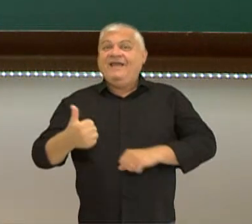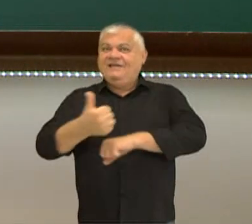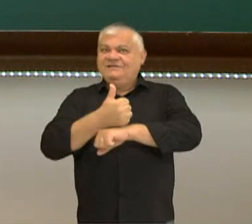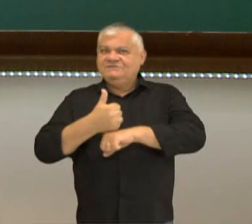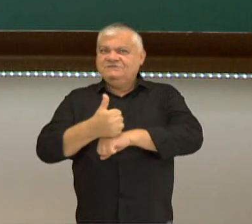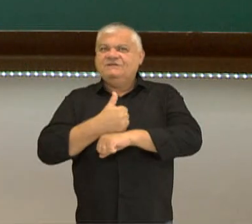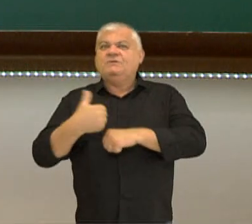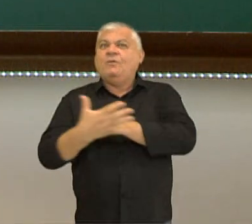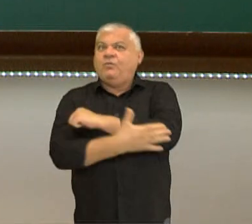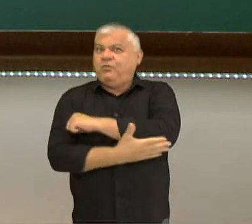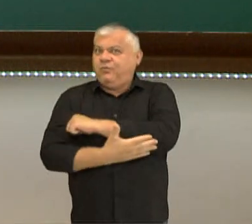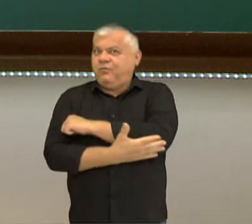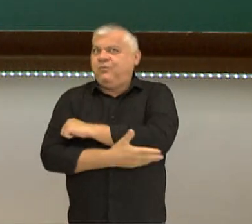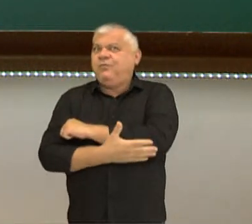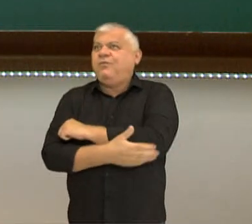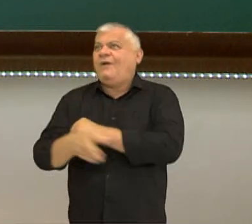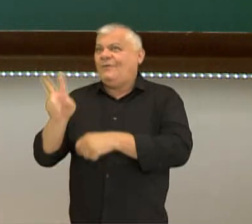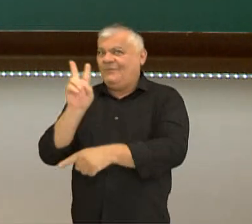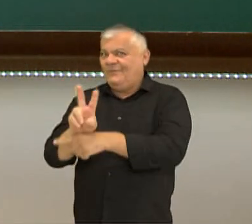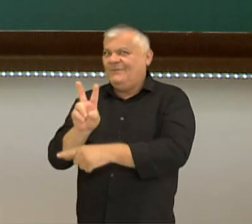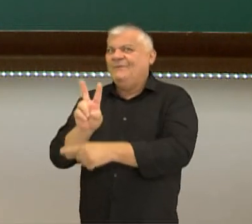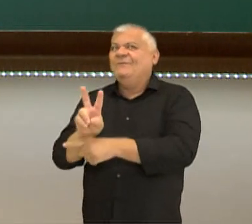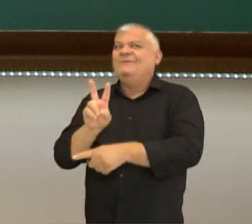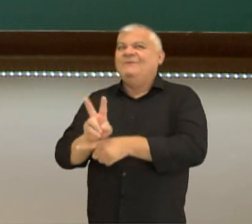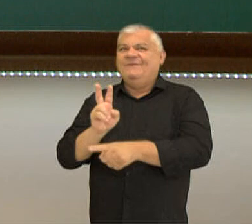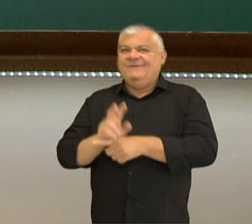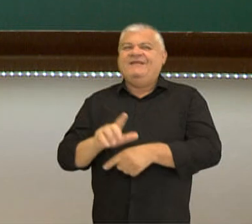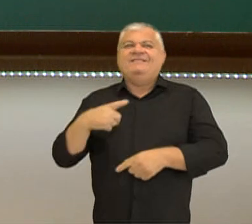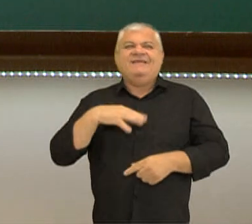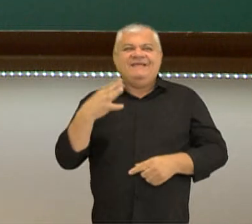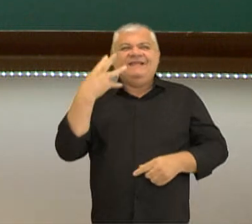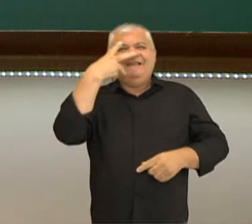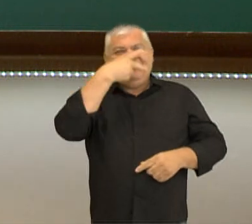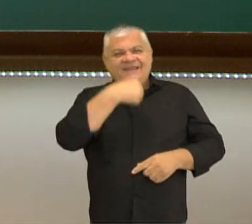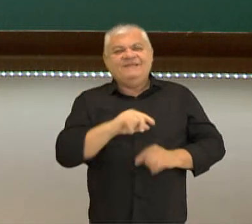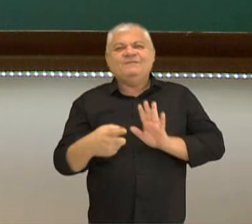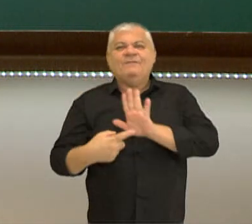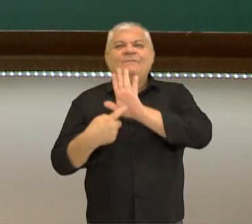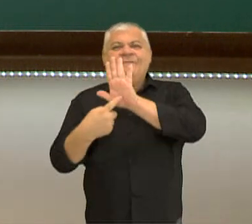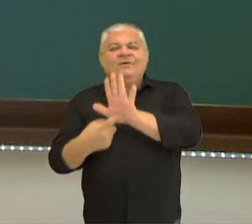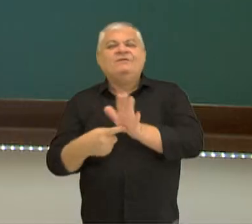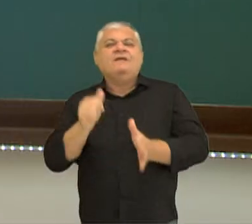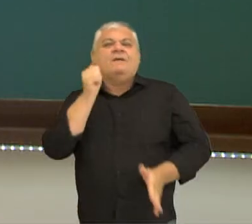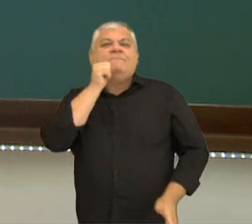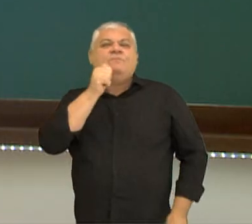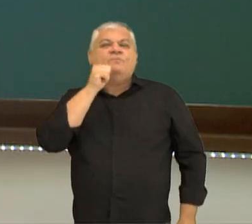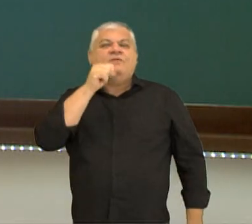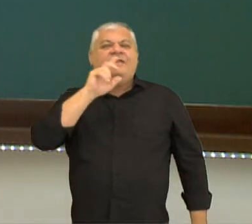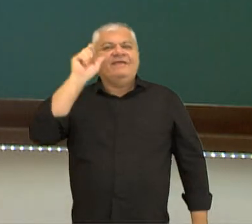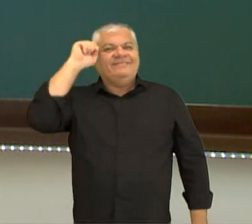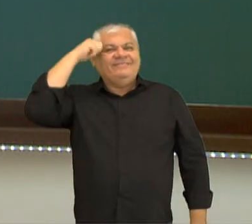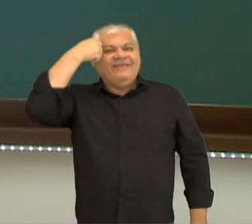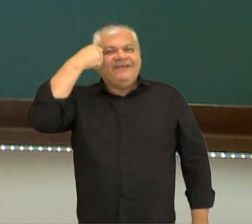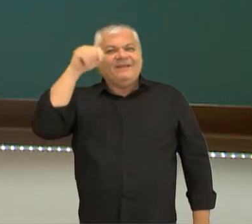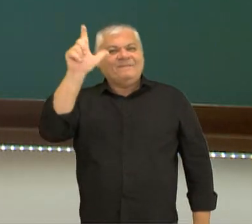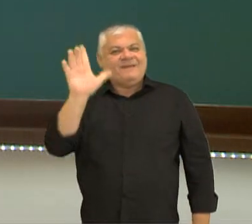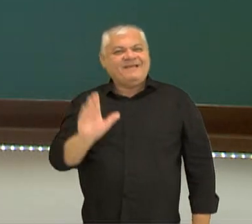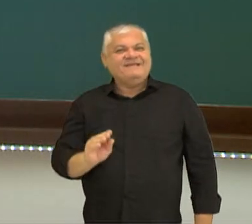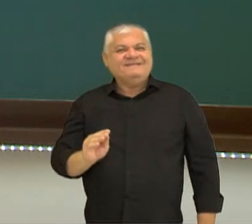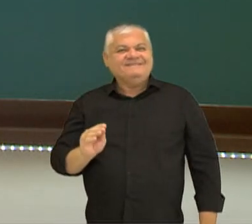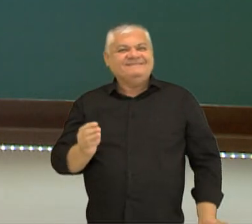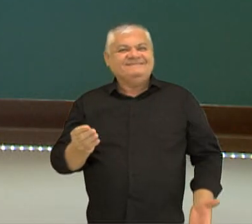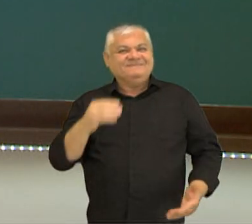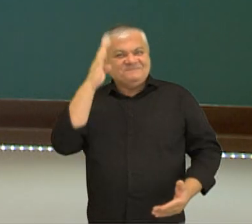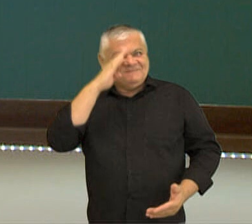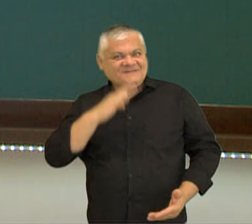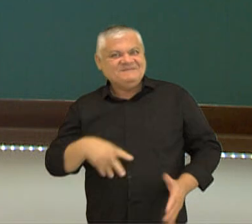muito ciúme dessa obra, tá? Então tá lá, ó, muito linda, né? Representando a mulher afro, né, brasileira. Então,